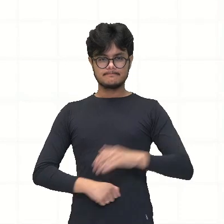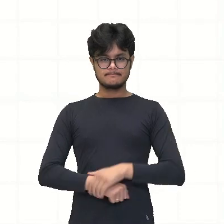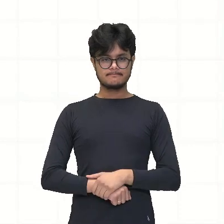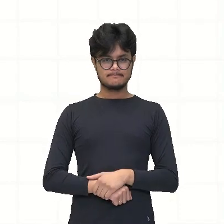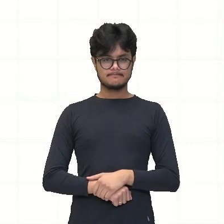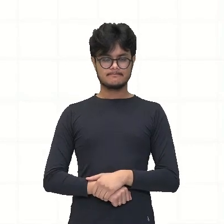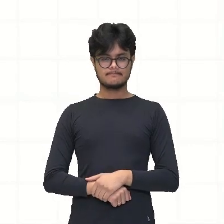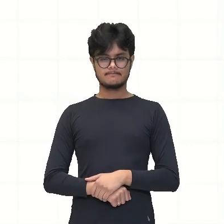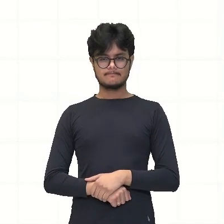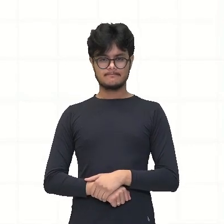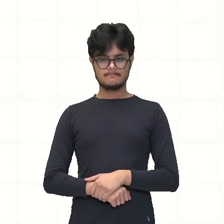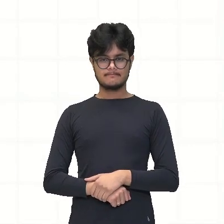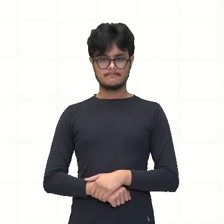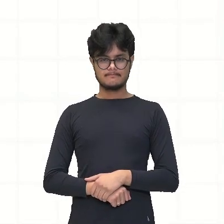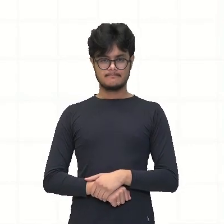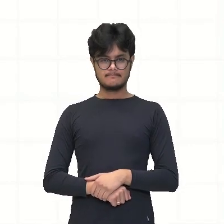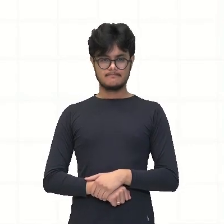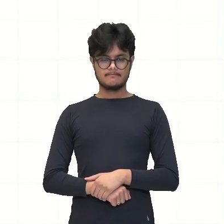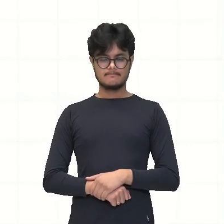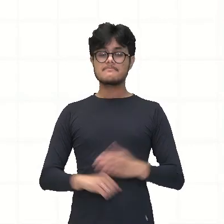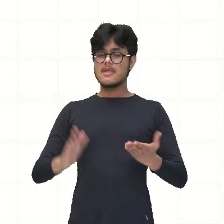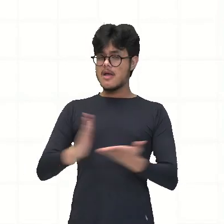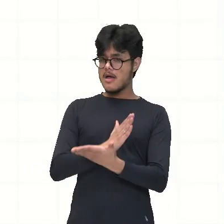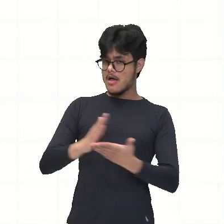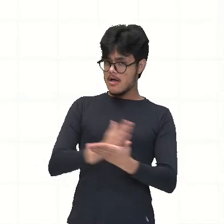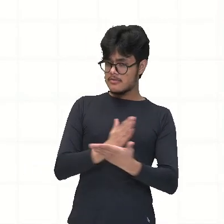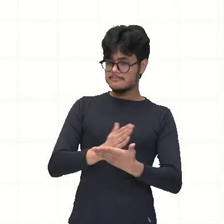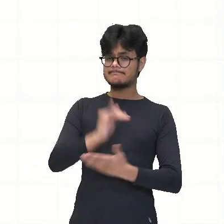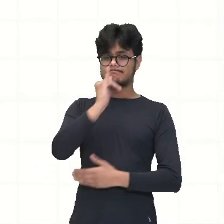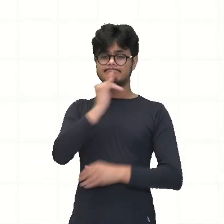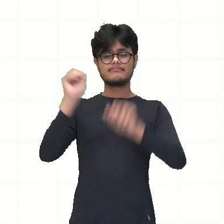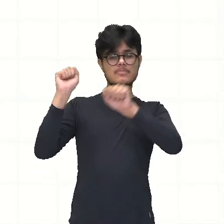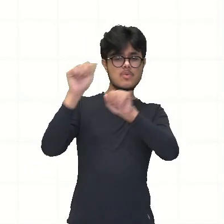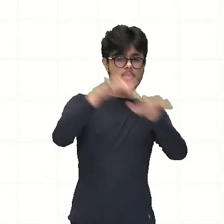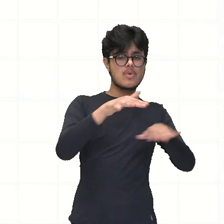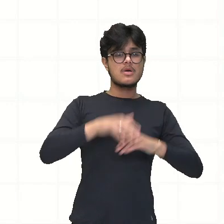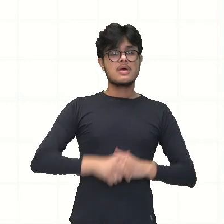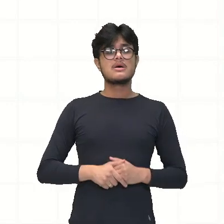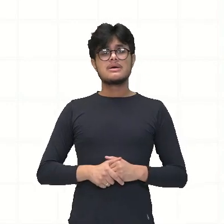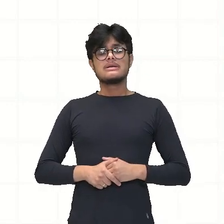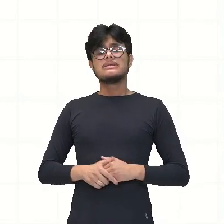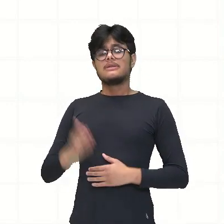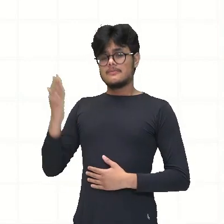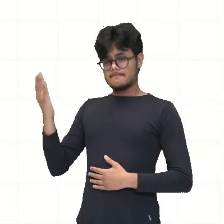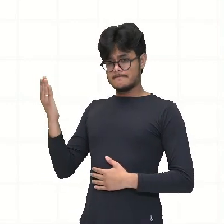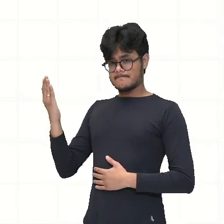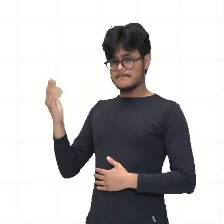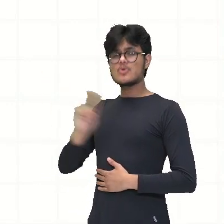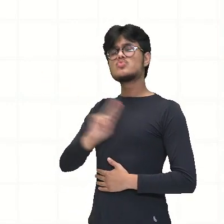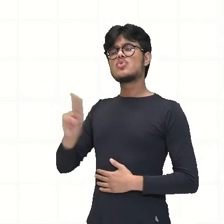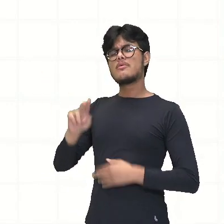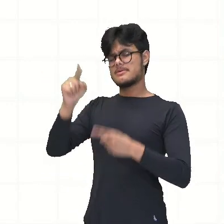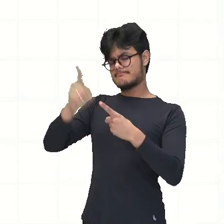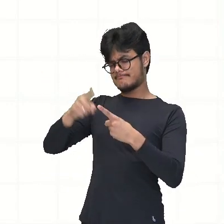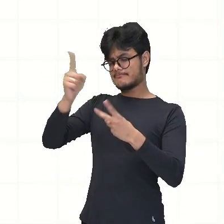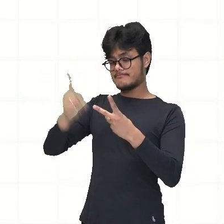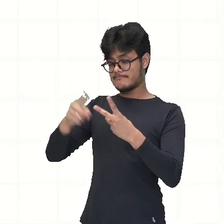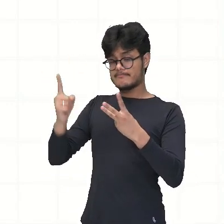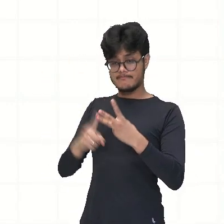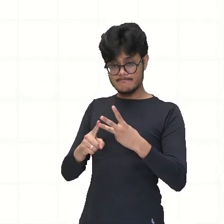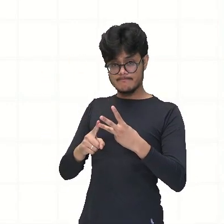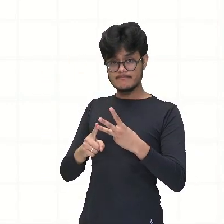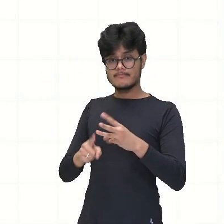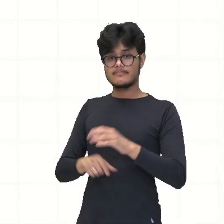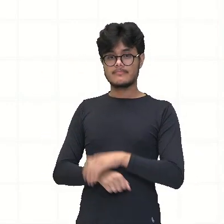olha, como destino, né? Nós encontramos aqui, olha, os haitianos, os venezuelanos, os